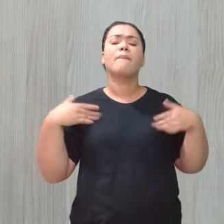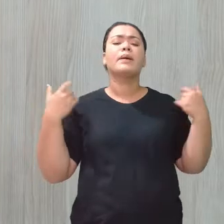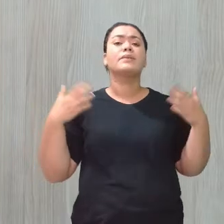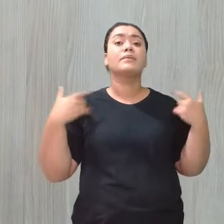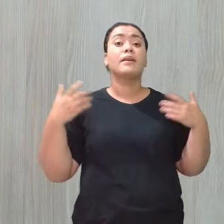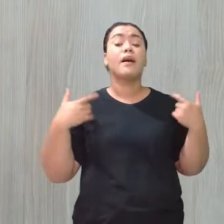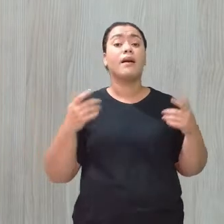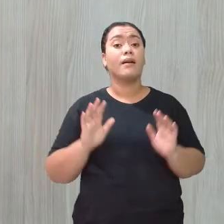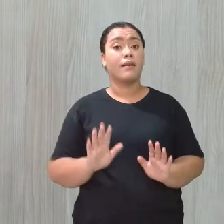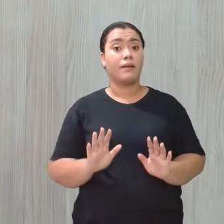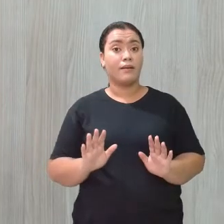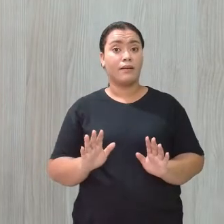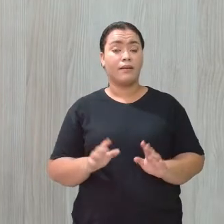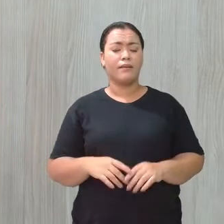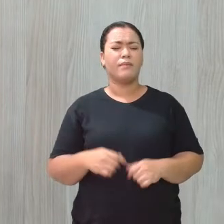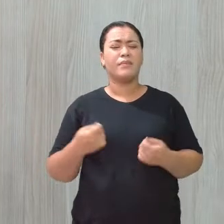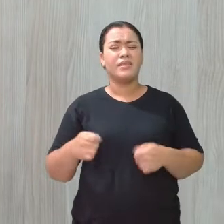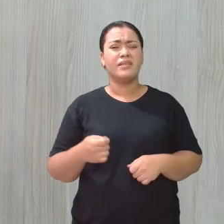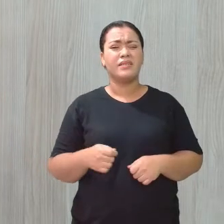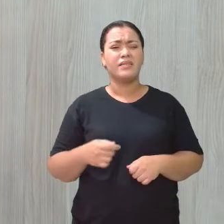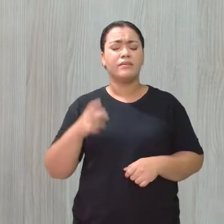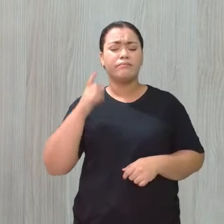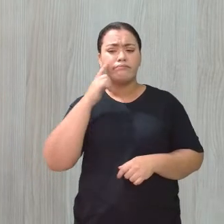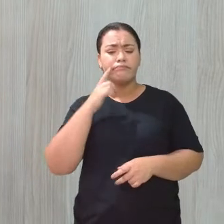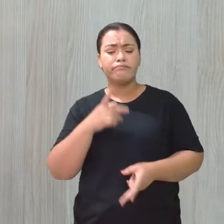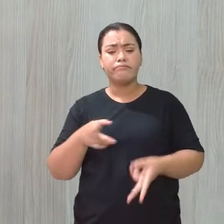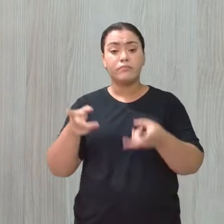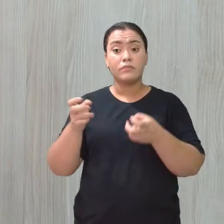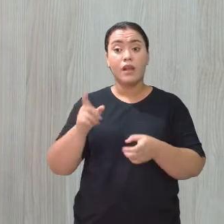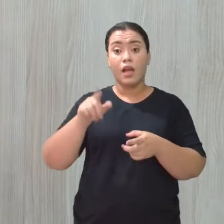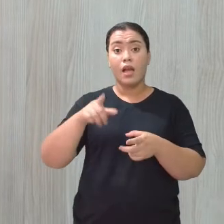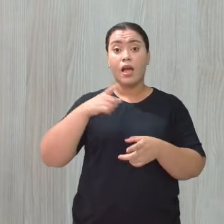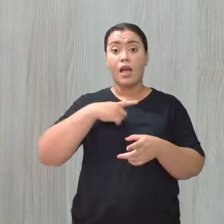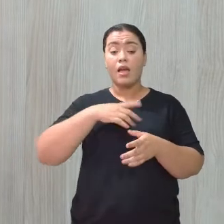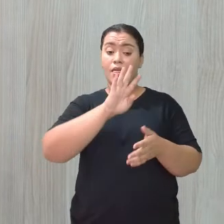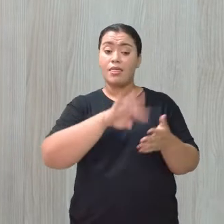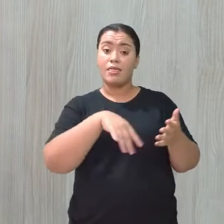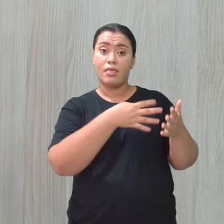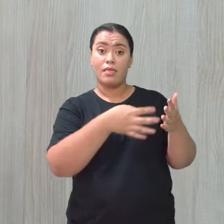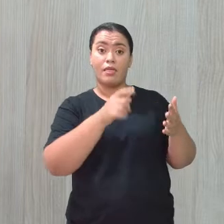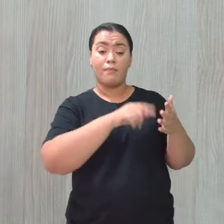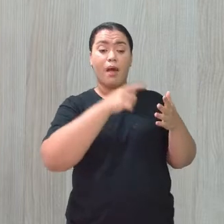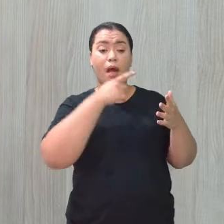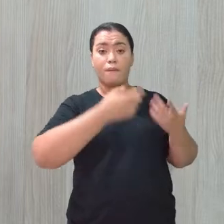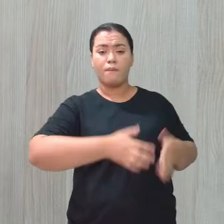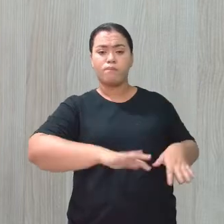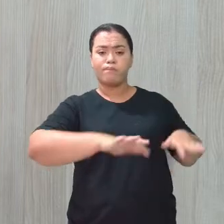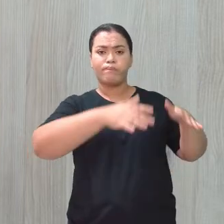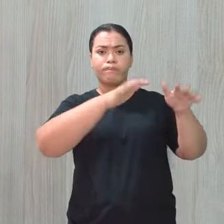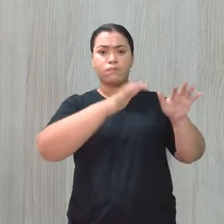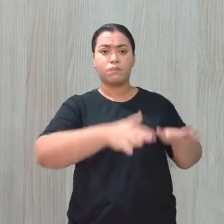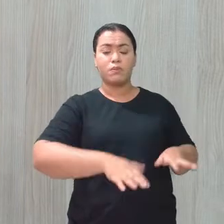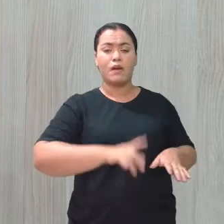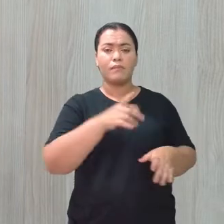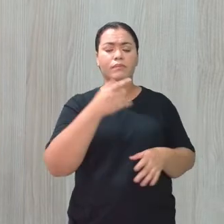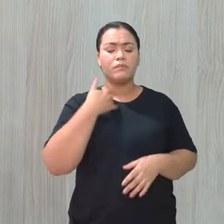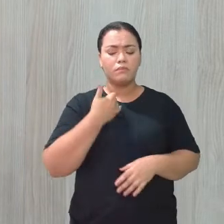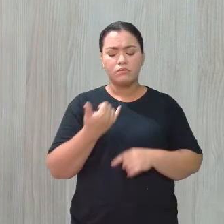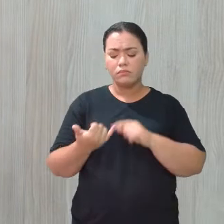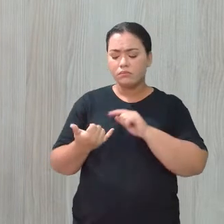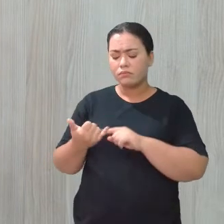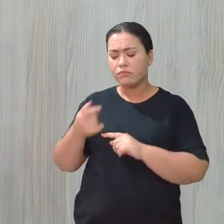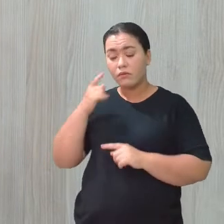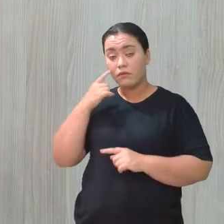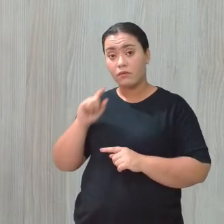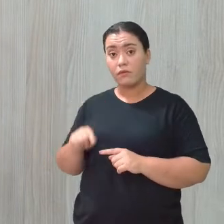mas é interessante olhar a questão da tábua de maré. Então você vai lá, pega seu celular e vai consultar a tábua